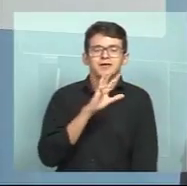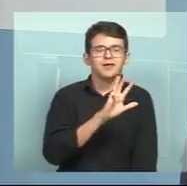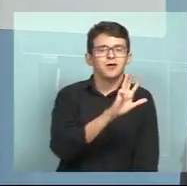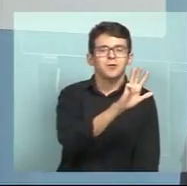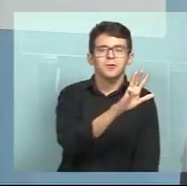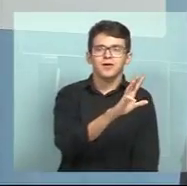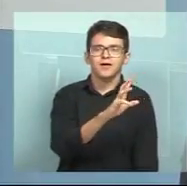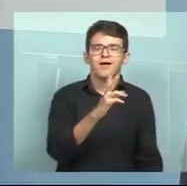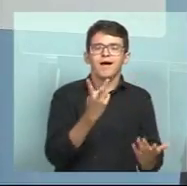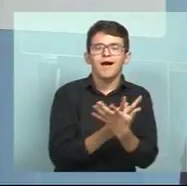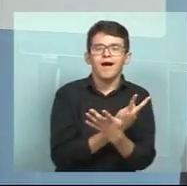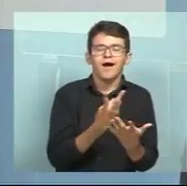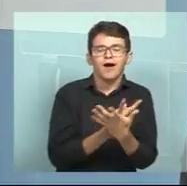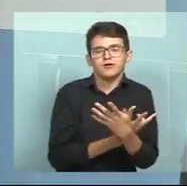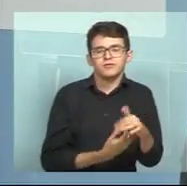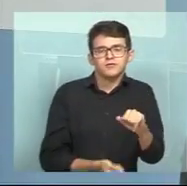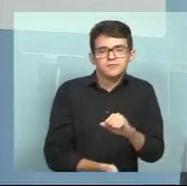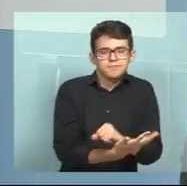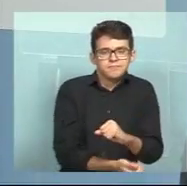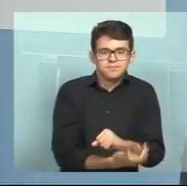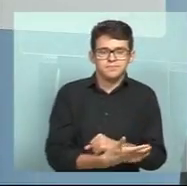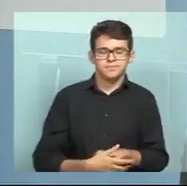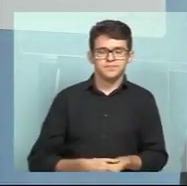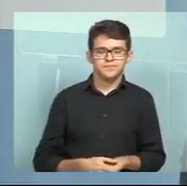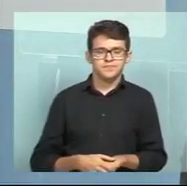acusavam o Nordeste de ter,